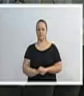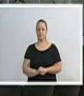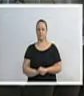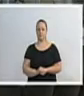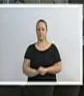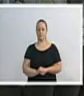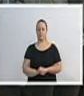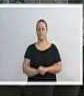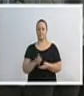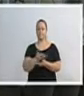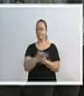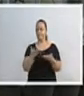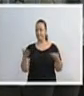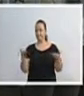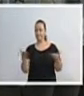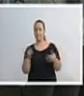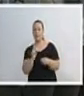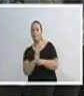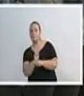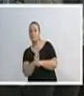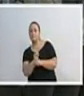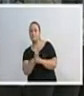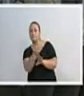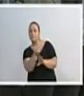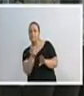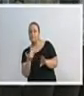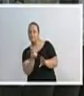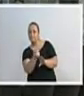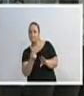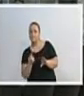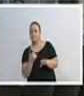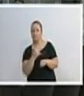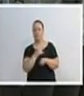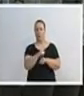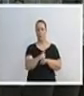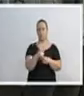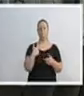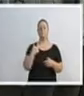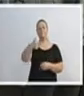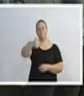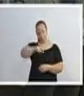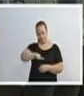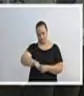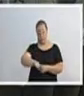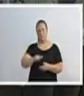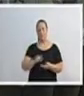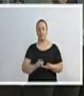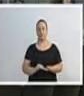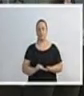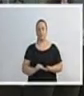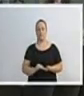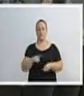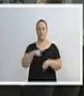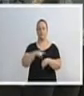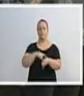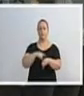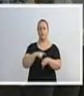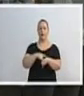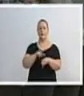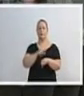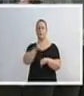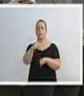Senhores vereadores, enquanto aguardamos a vinda dos faltantes ainda, quero reiterar que hoje nós teremos um momento de descontração com